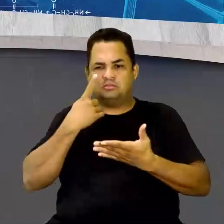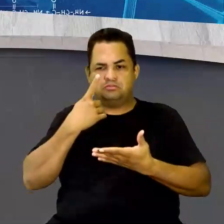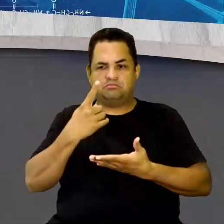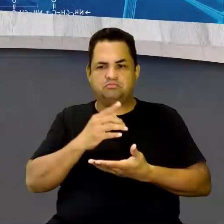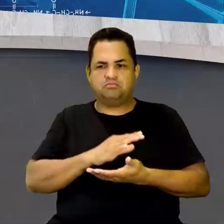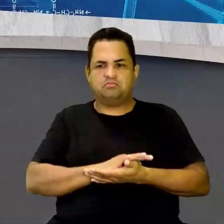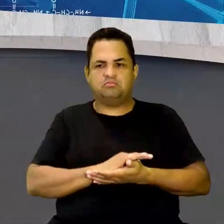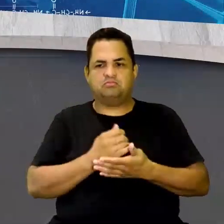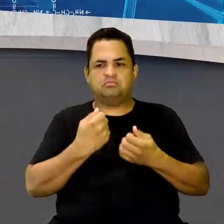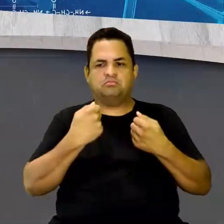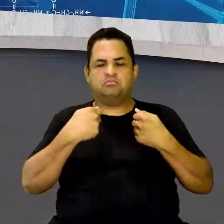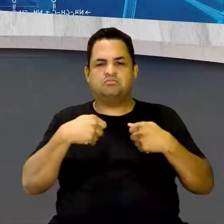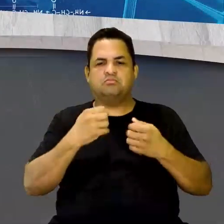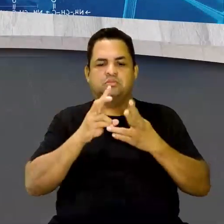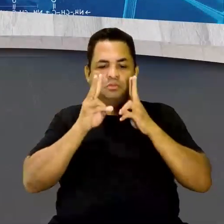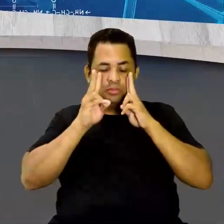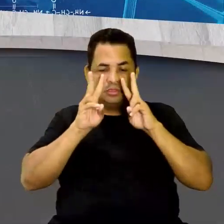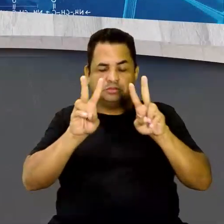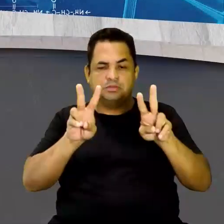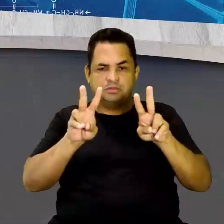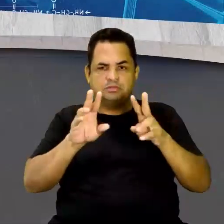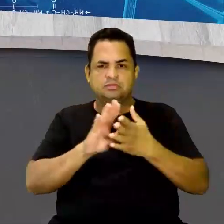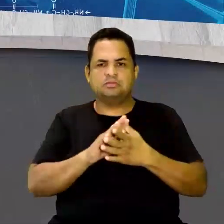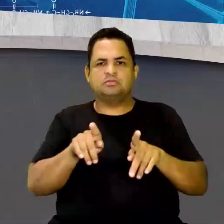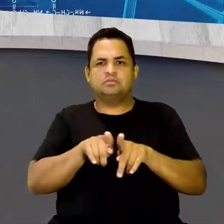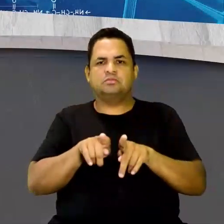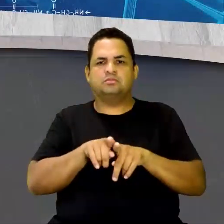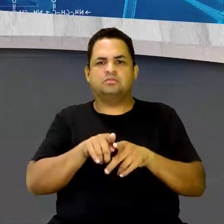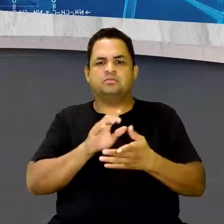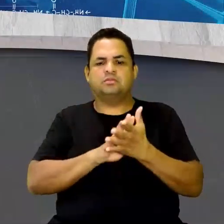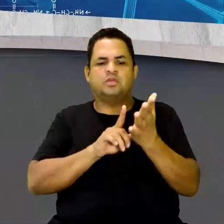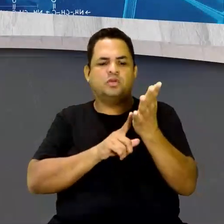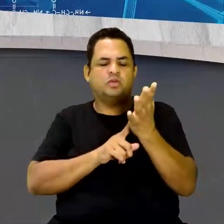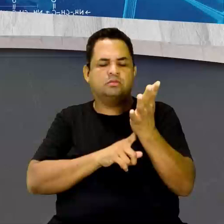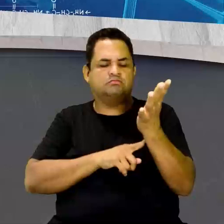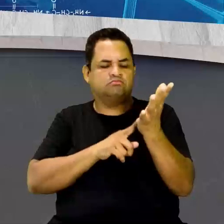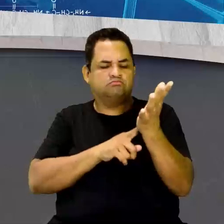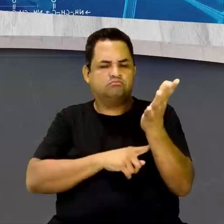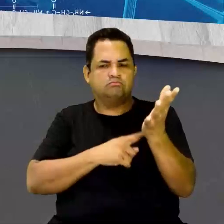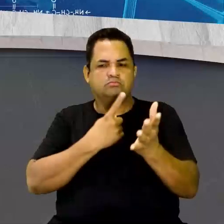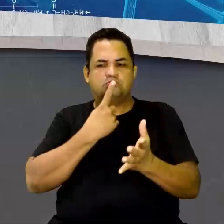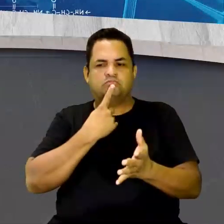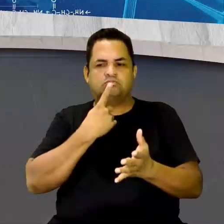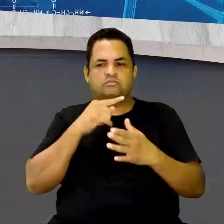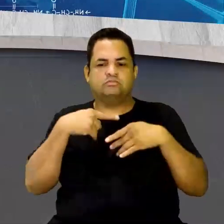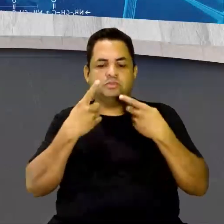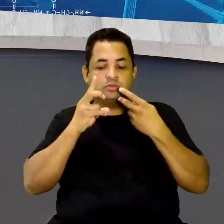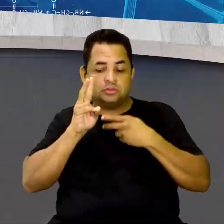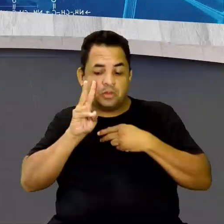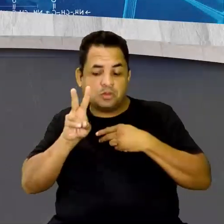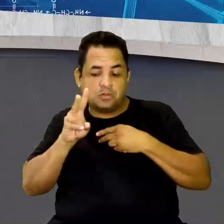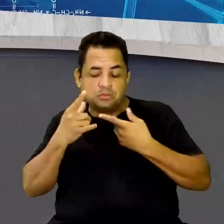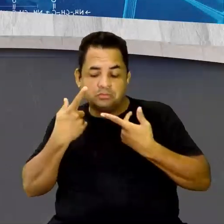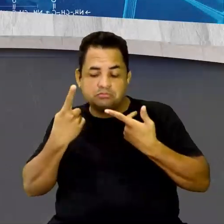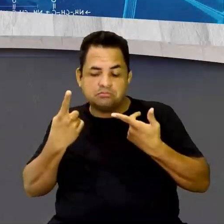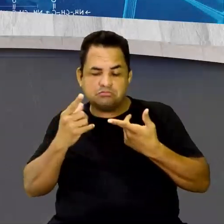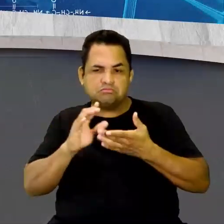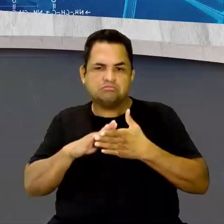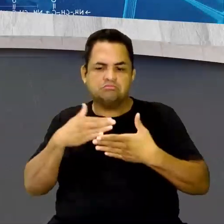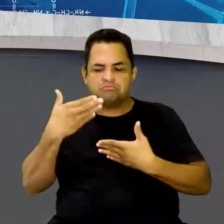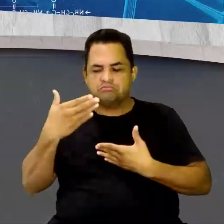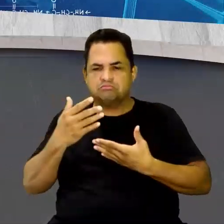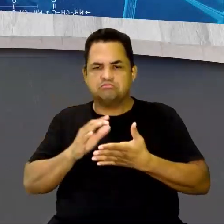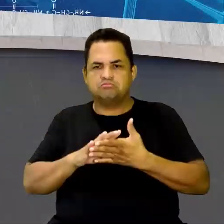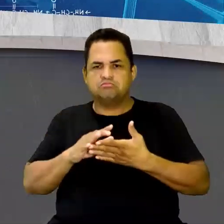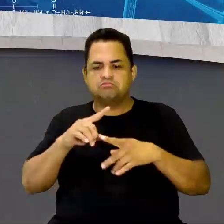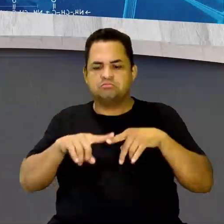claramente eu podia identificar. E também o sangue, né, que o sangue, a olho nu, é como se fosse um